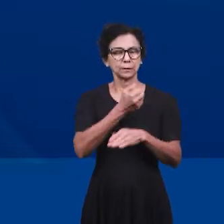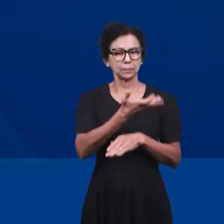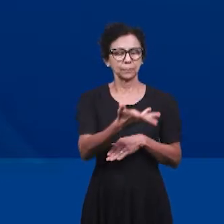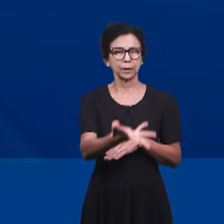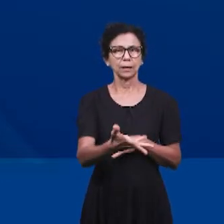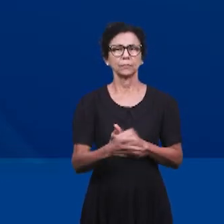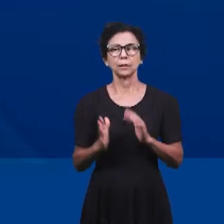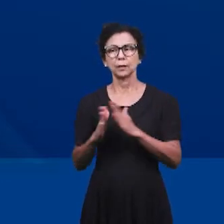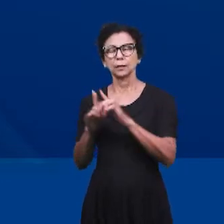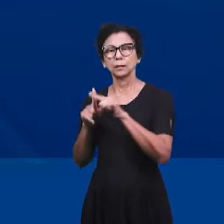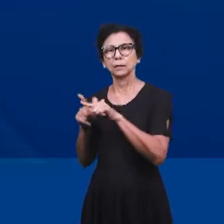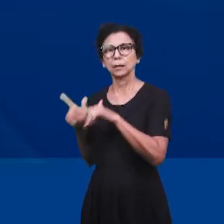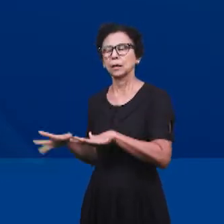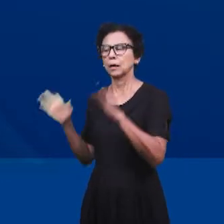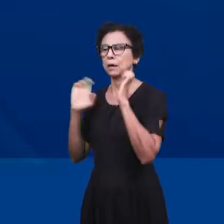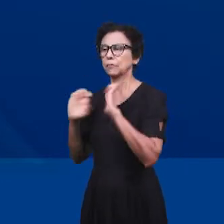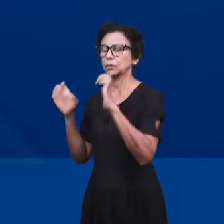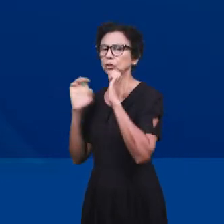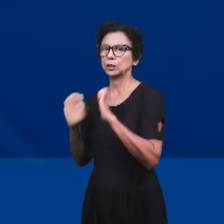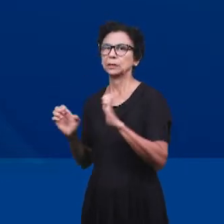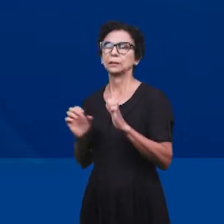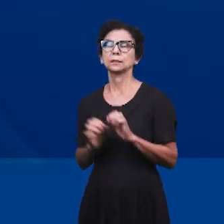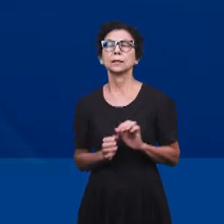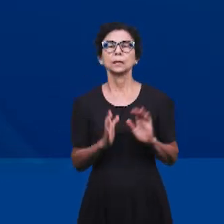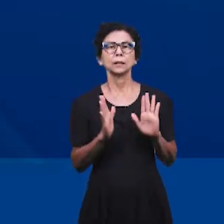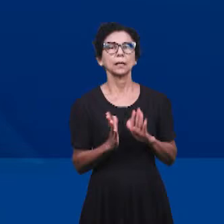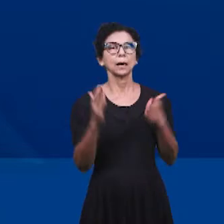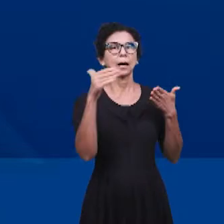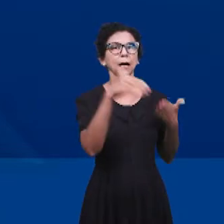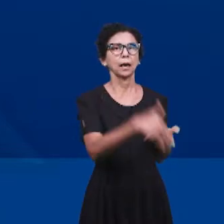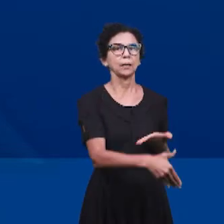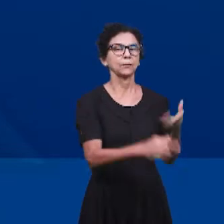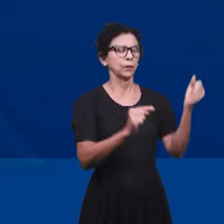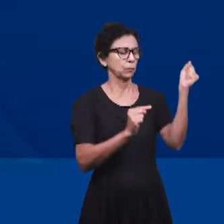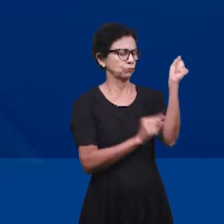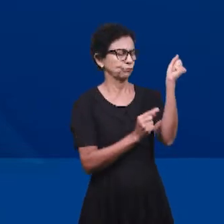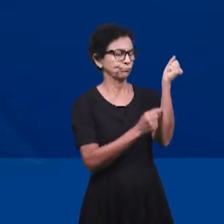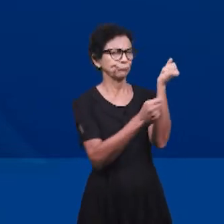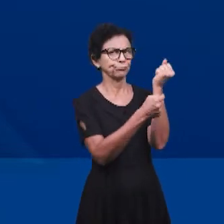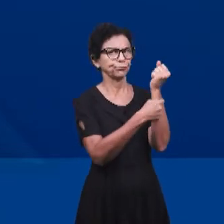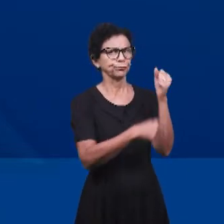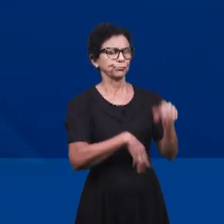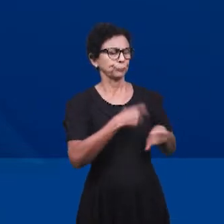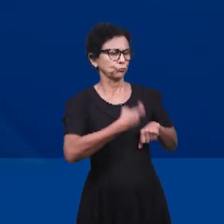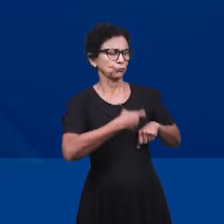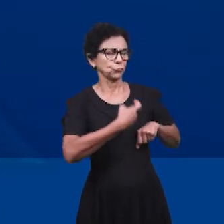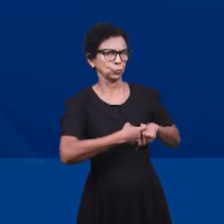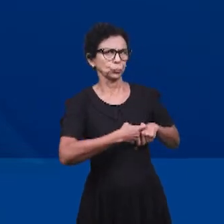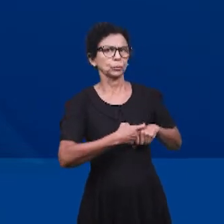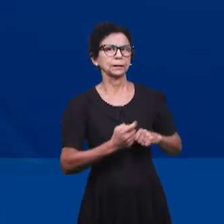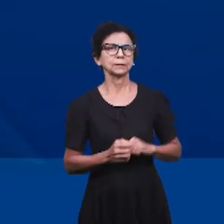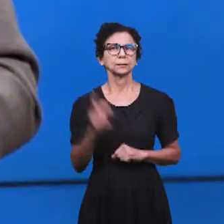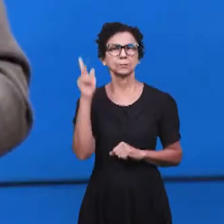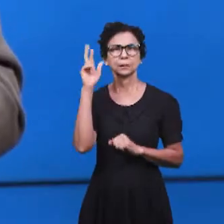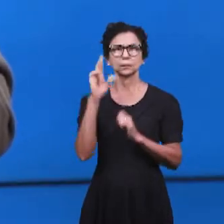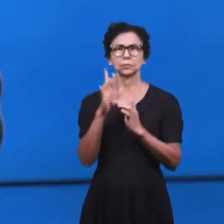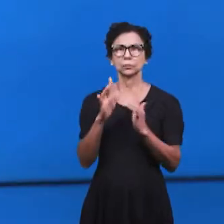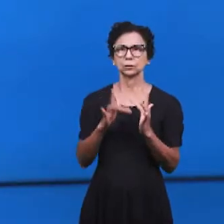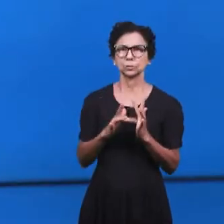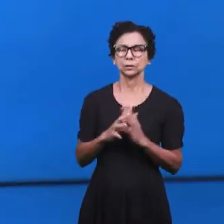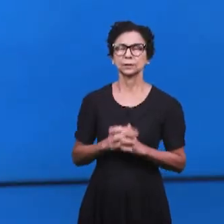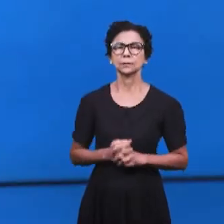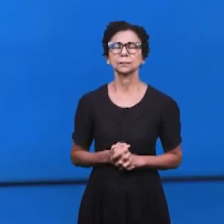fiel es la semilla y la infiel es la poca tierra, la tierra dura y los espinos. La paz del Senhor Jesús, hermanos.